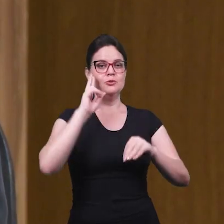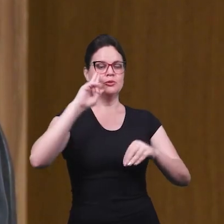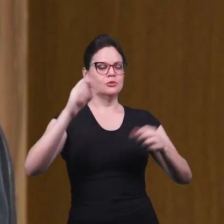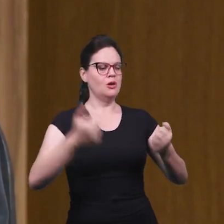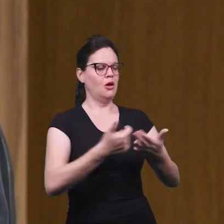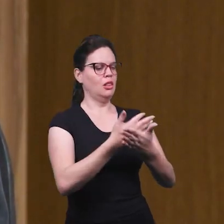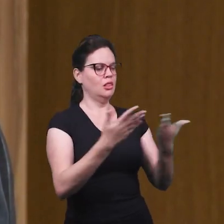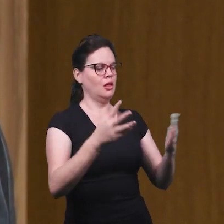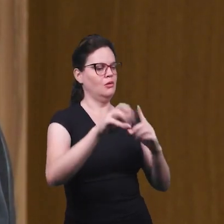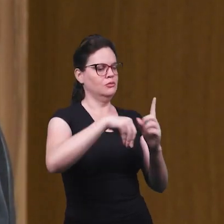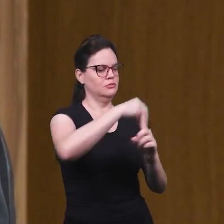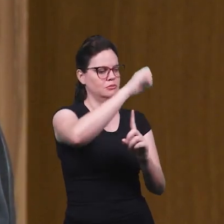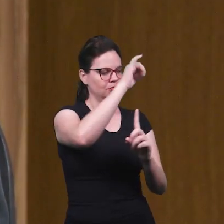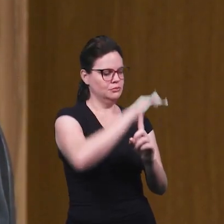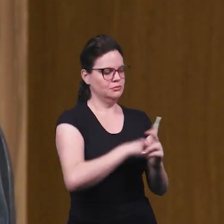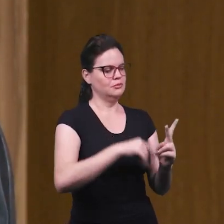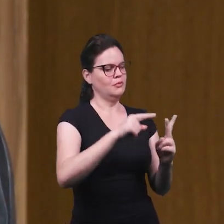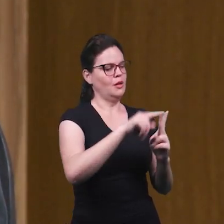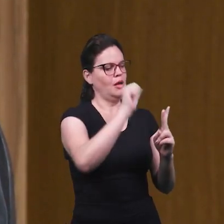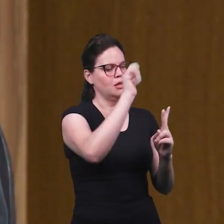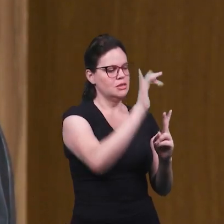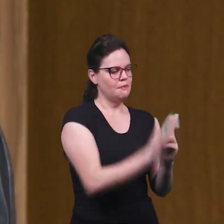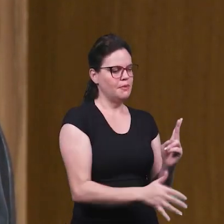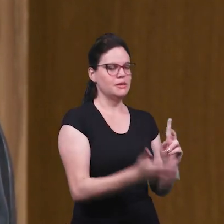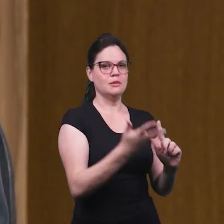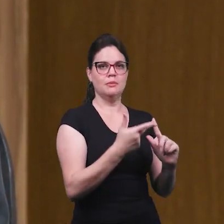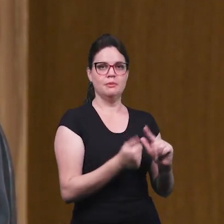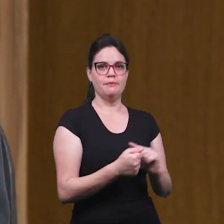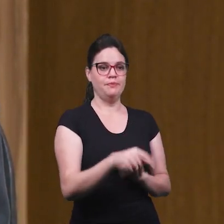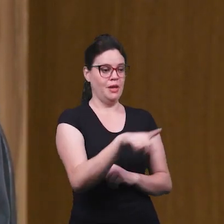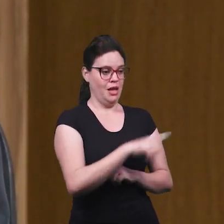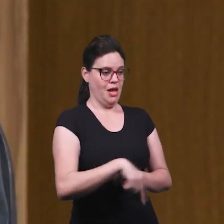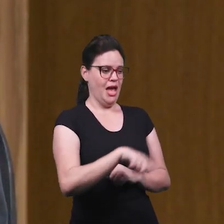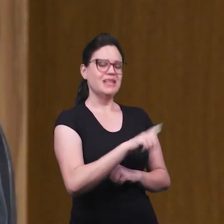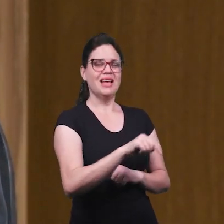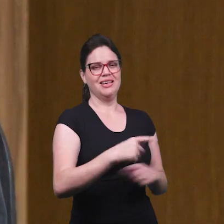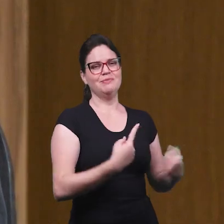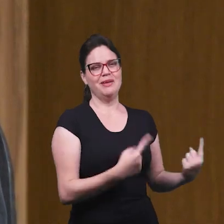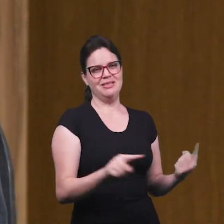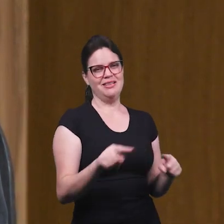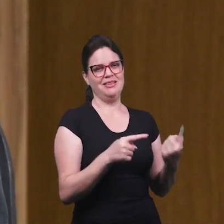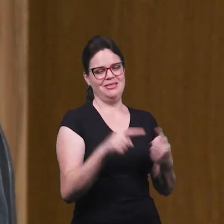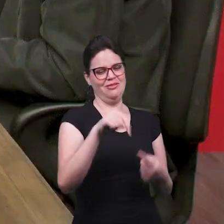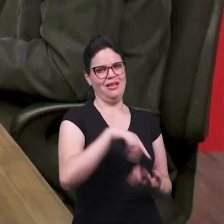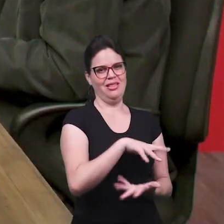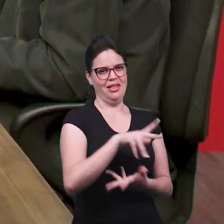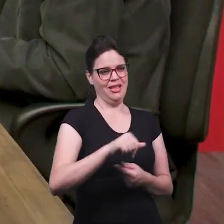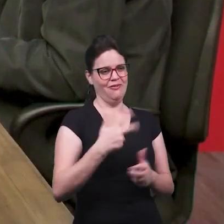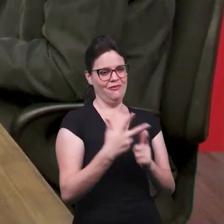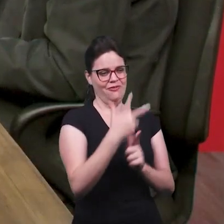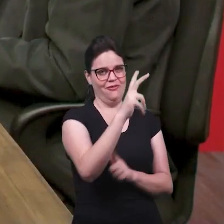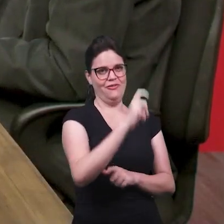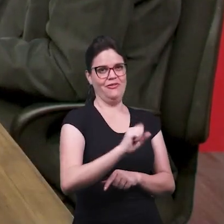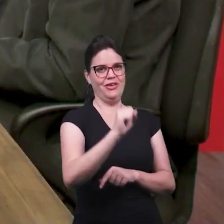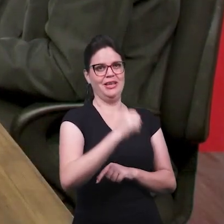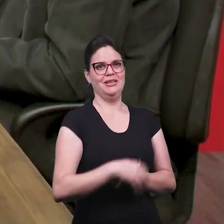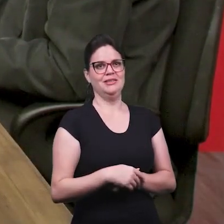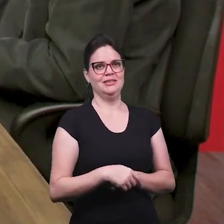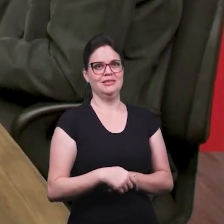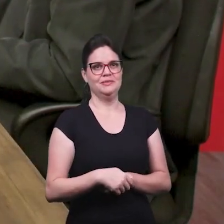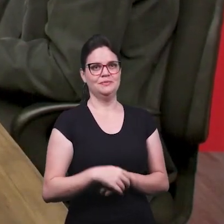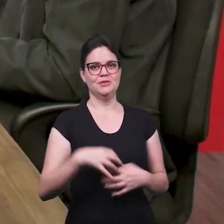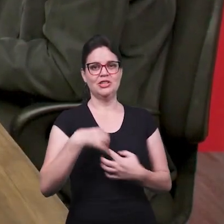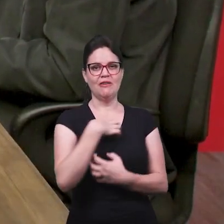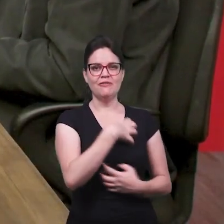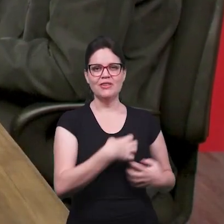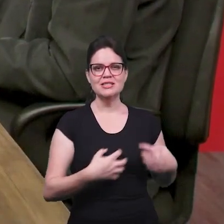graça. Então quando ele fala, são os que vieram de grande tribulação. E onde? De grandes aflições, né? De